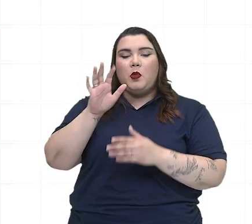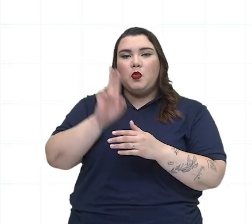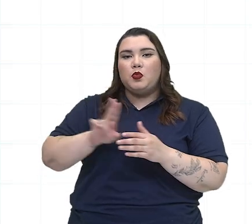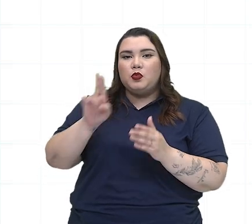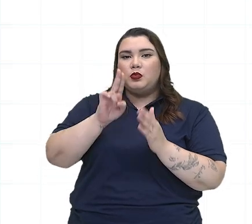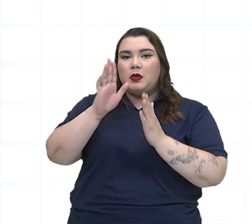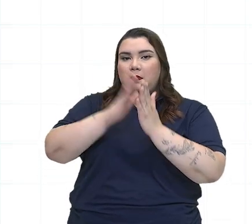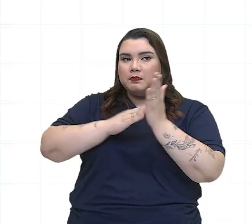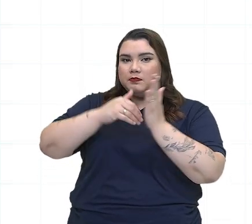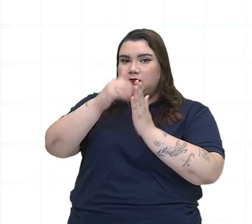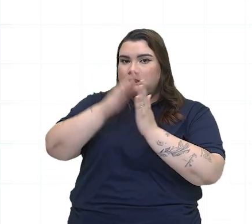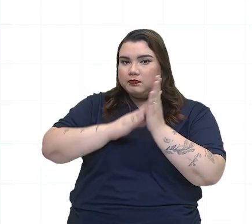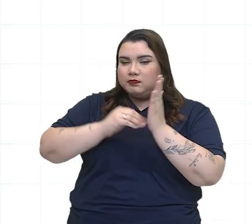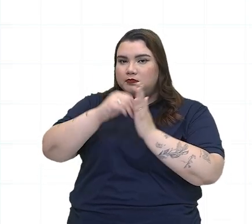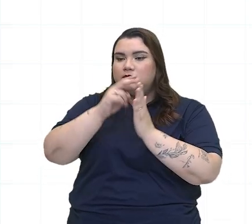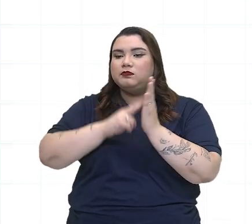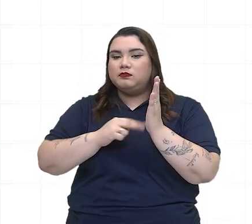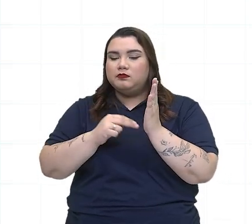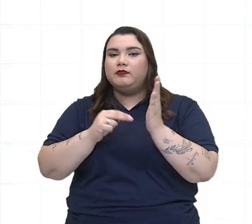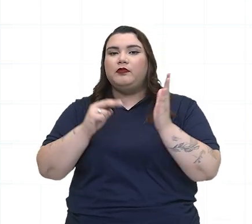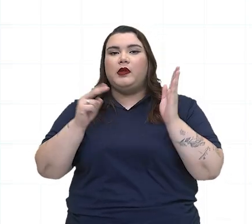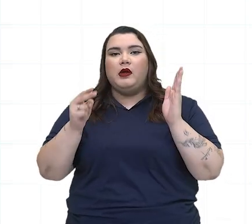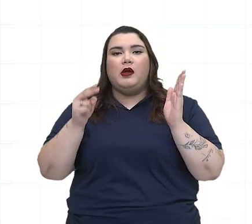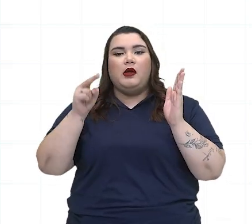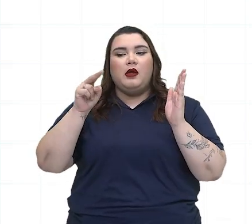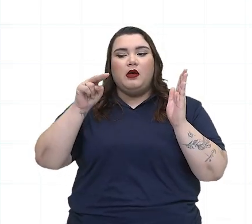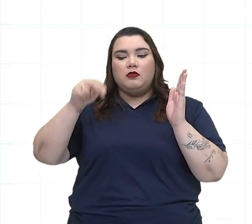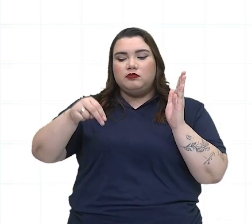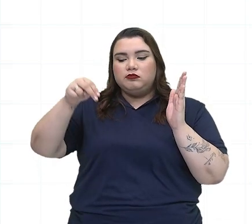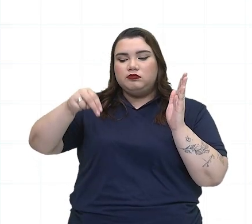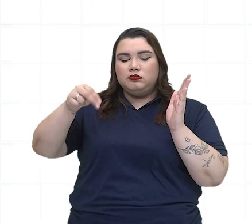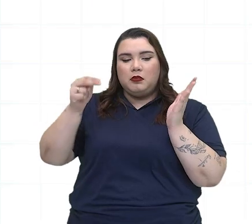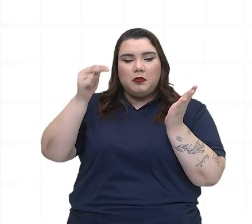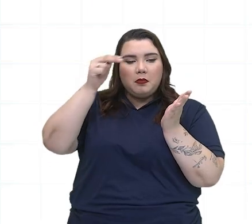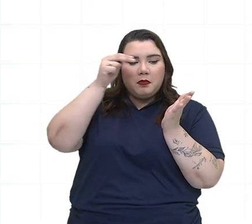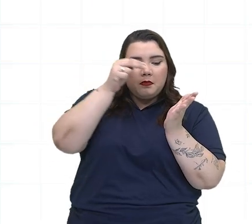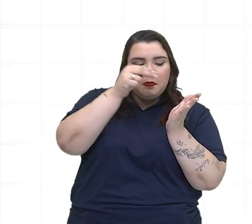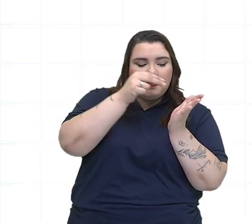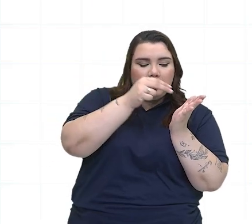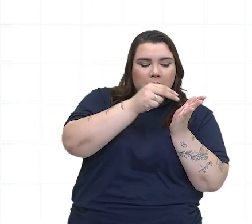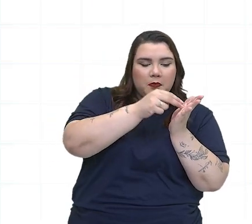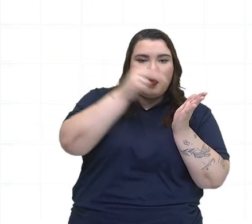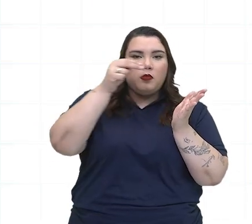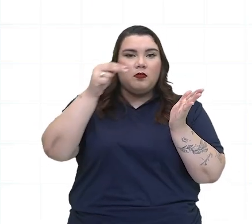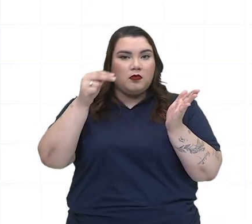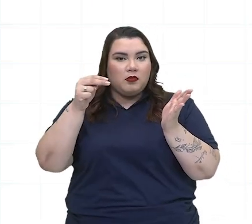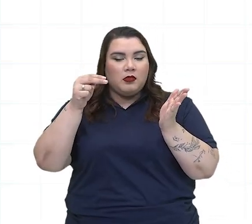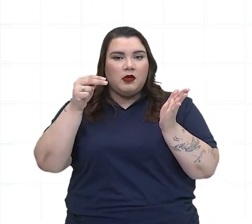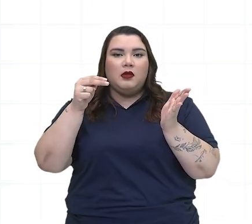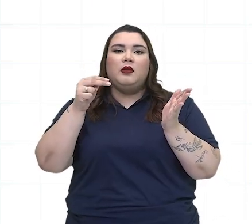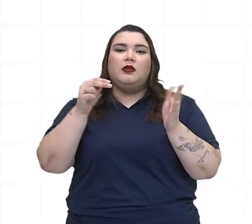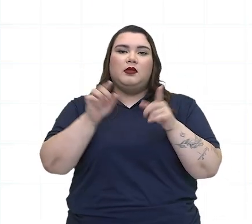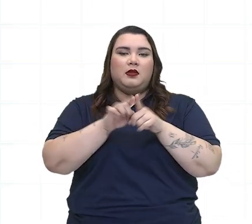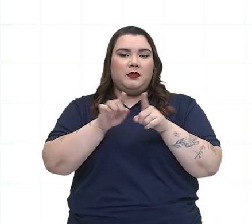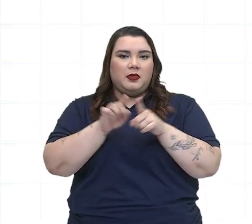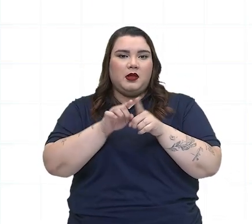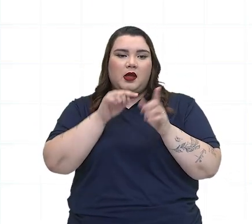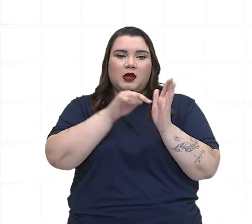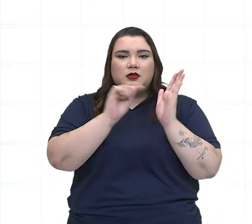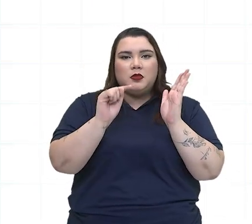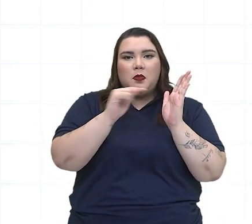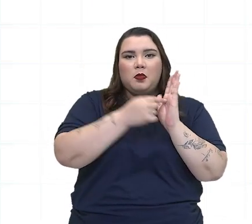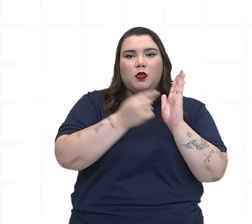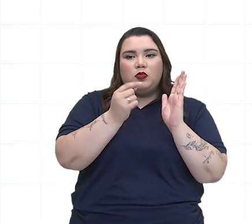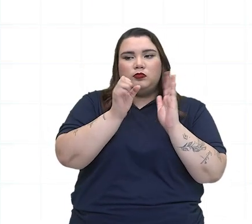você pegar um pincel grosso, por exemplo, se você pingar ali, ou na tela, ou no papel, então o ponto vai